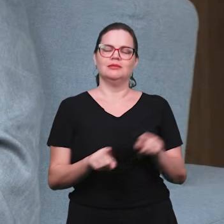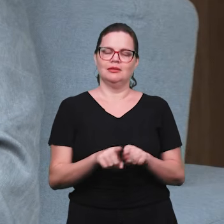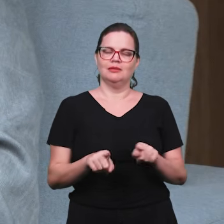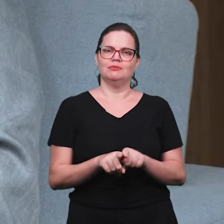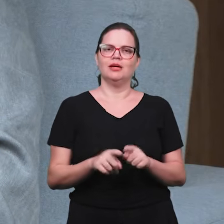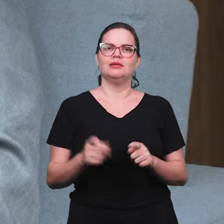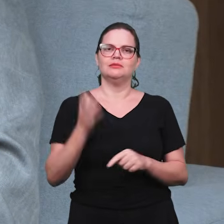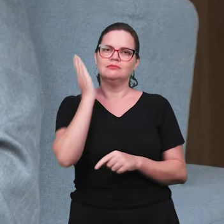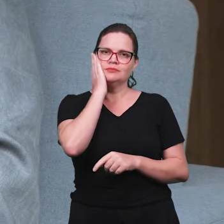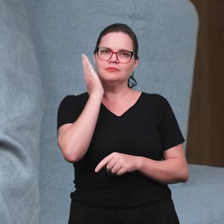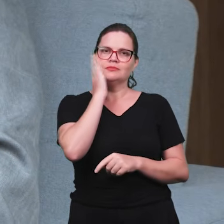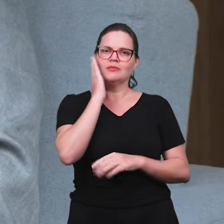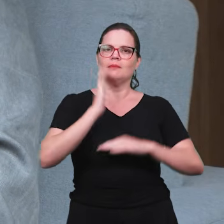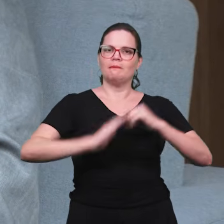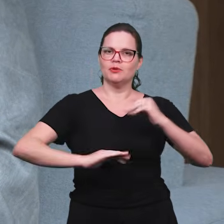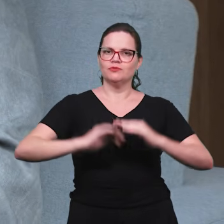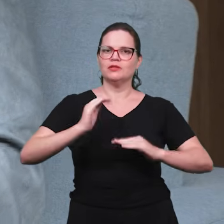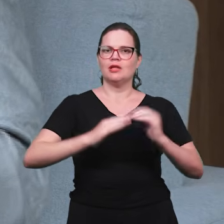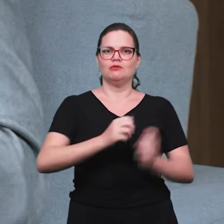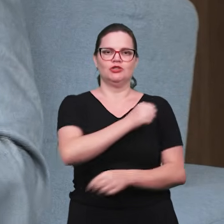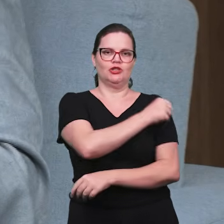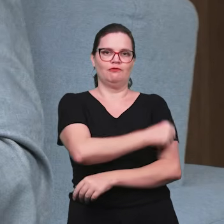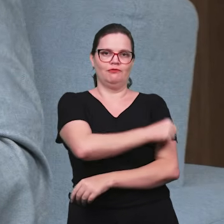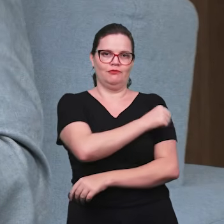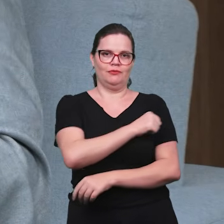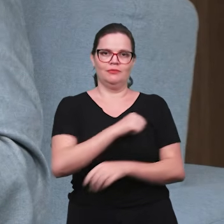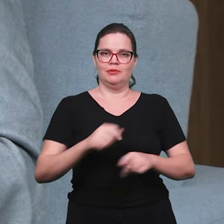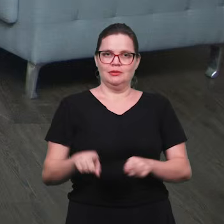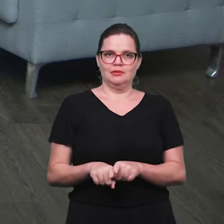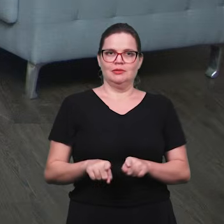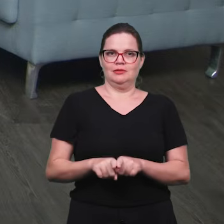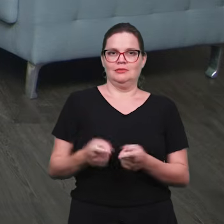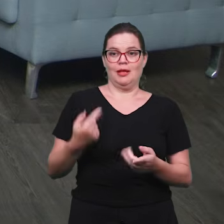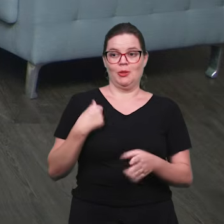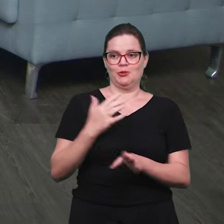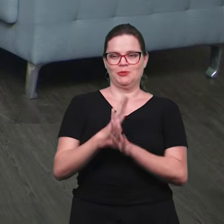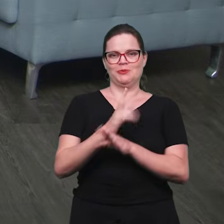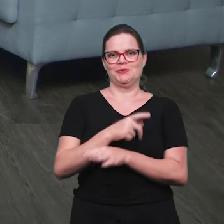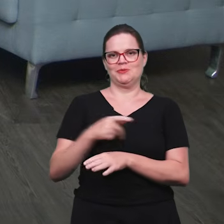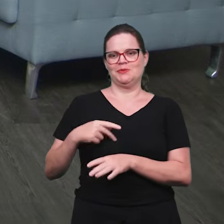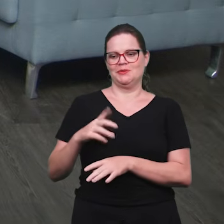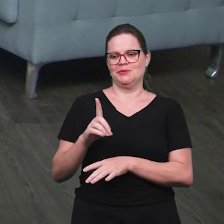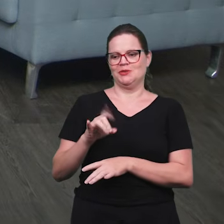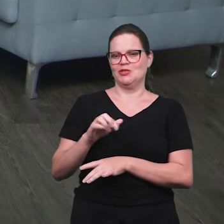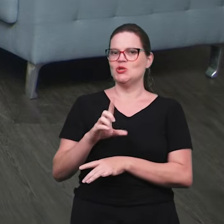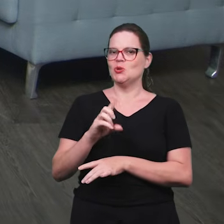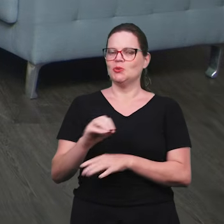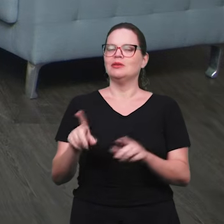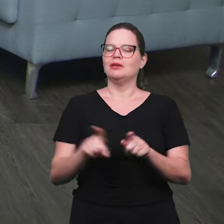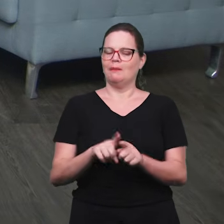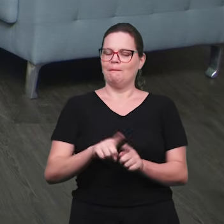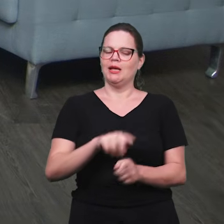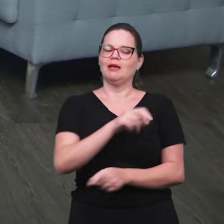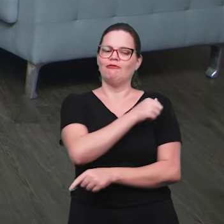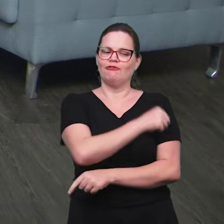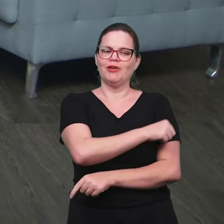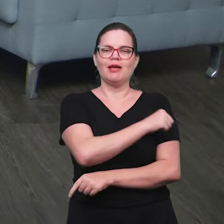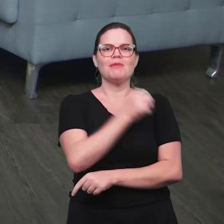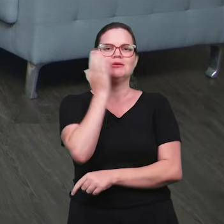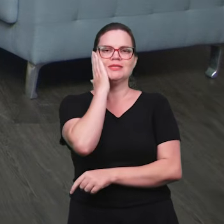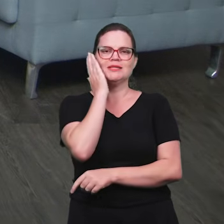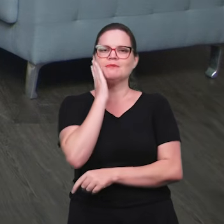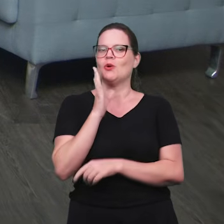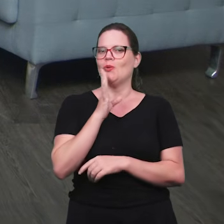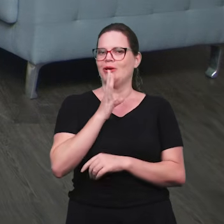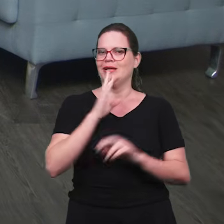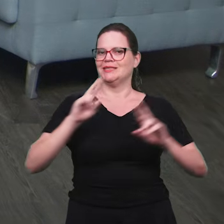só isso não, ele também é enfermeiro. Descobrimos aqui que o pastor Diogo é enfermeiro, tem conhecimento da causa também, para a gente conversar